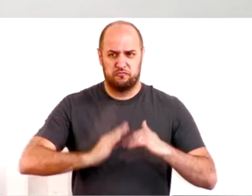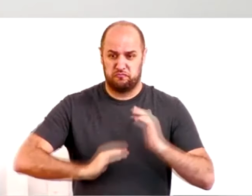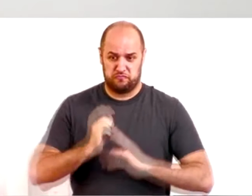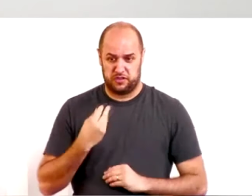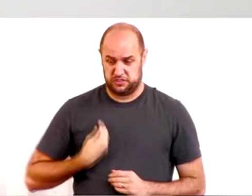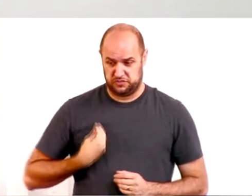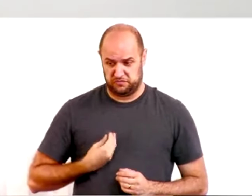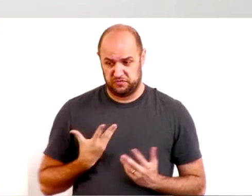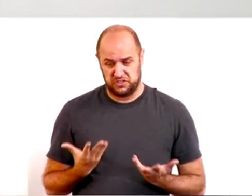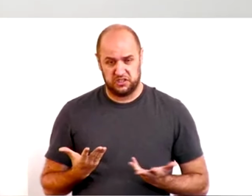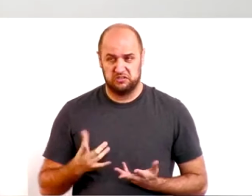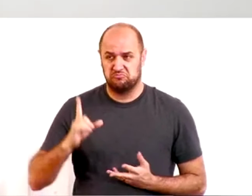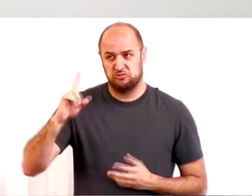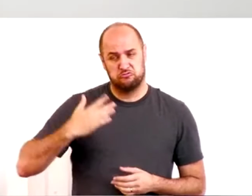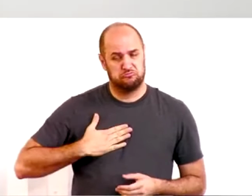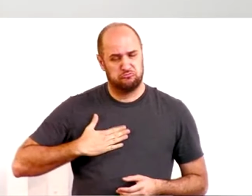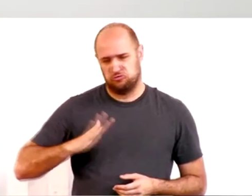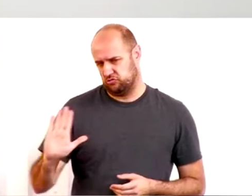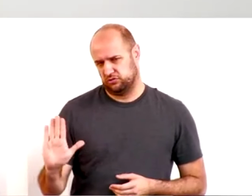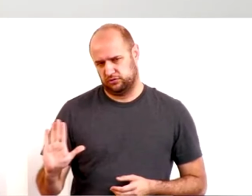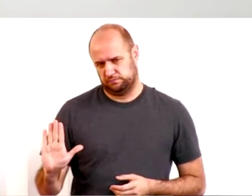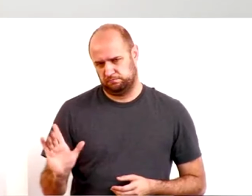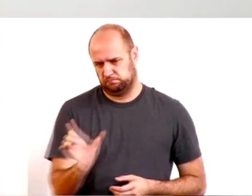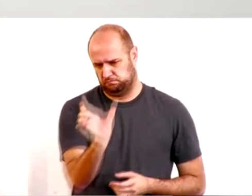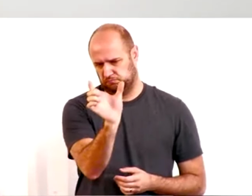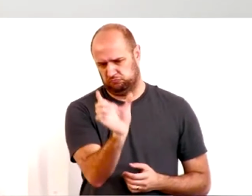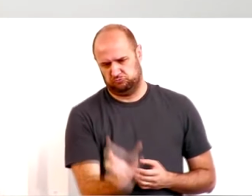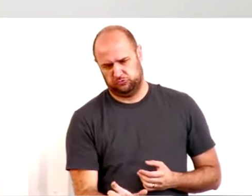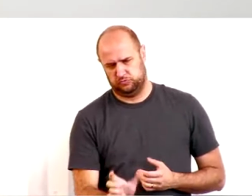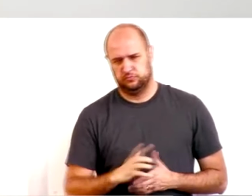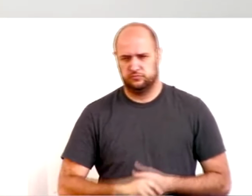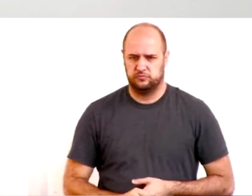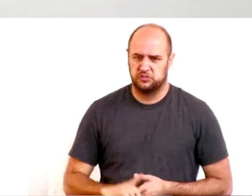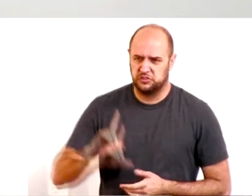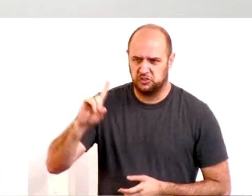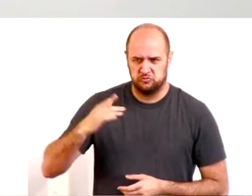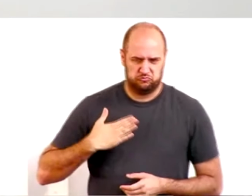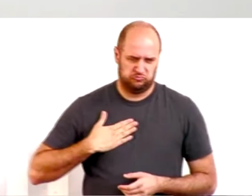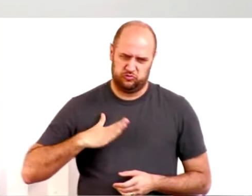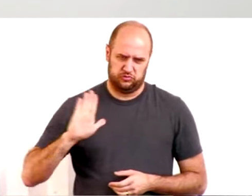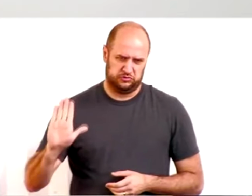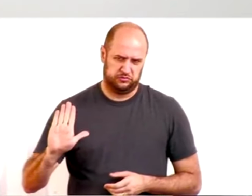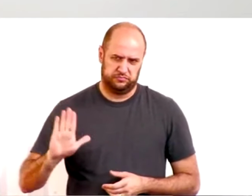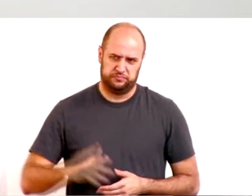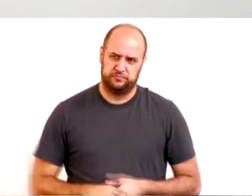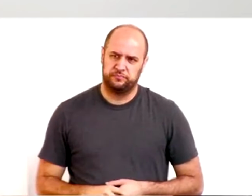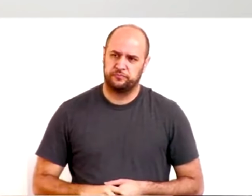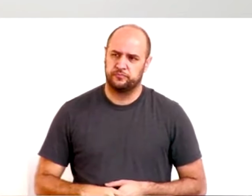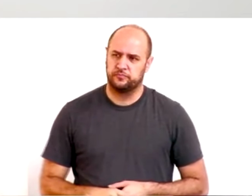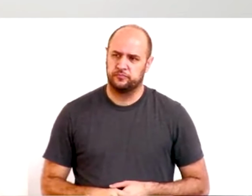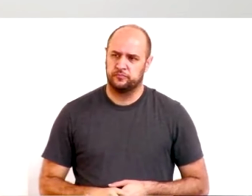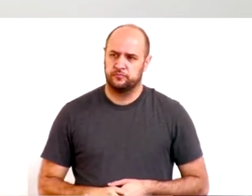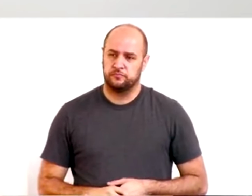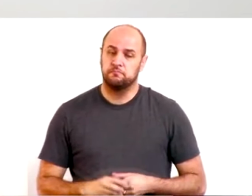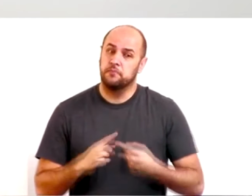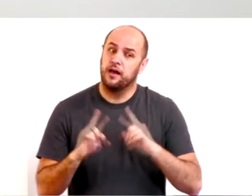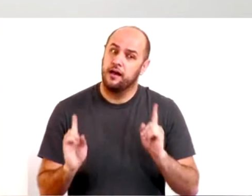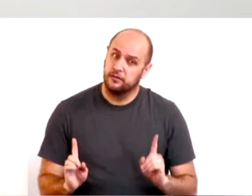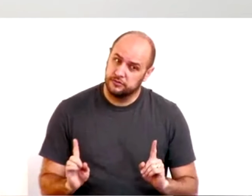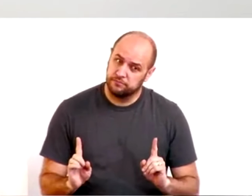feito que não agradam a Deus. Que não agradam a Deus.